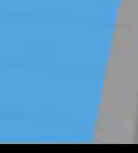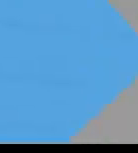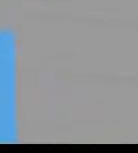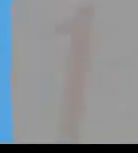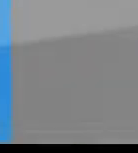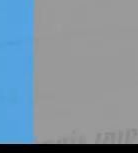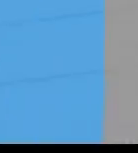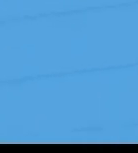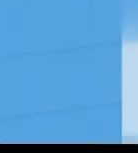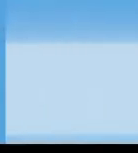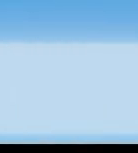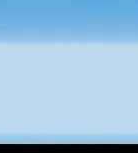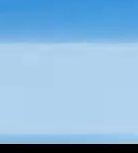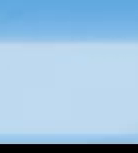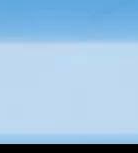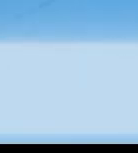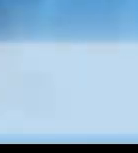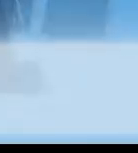Música